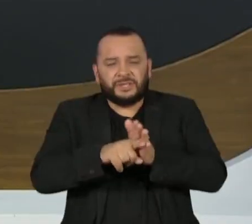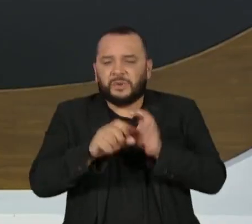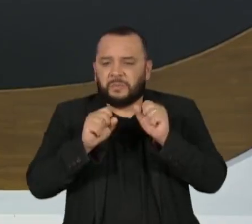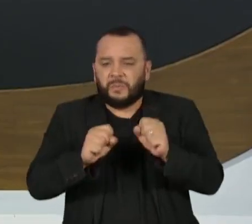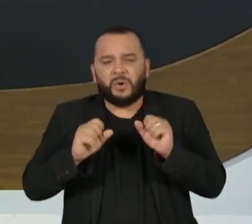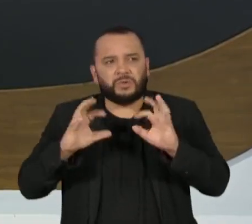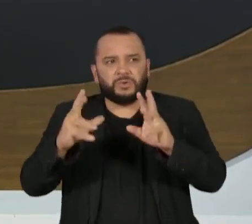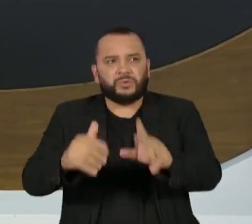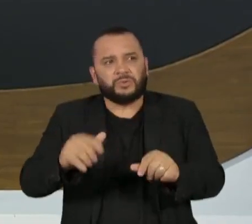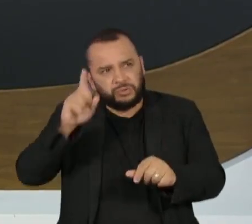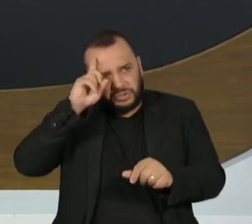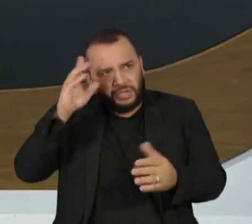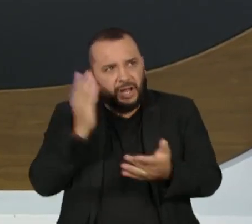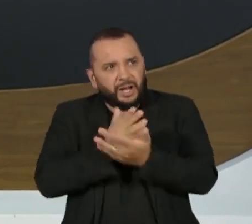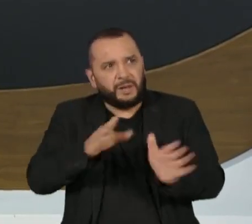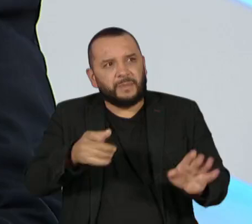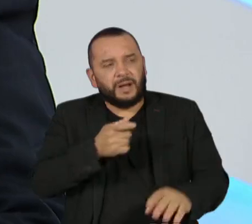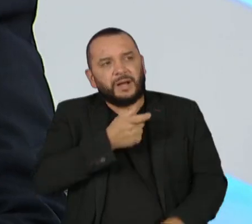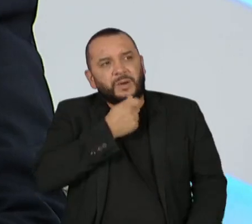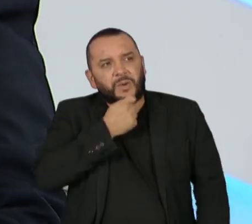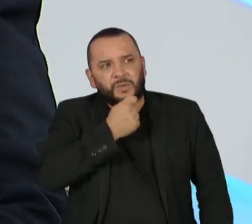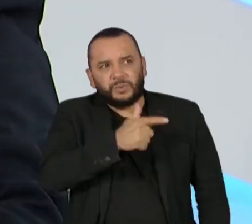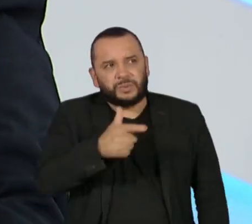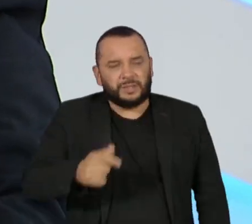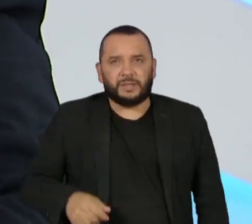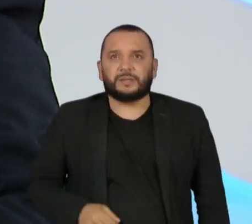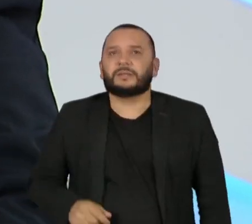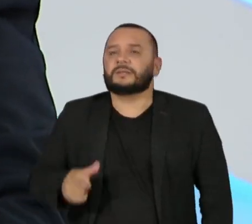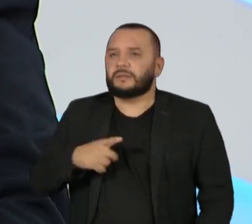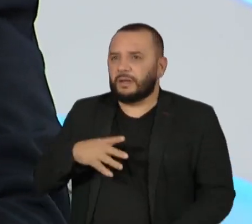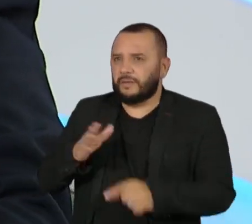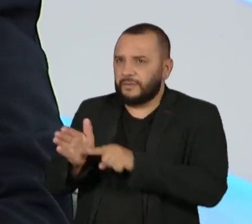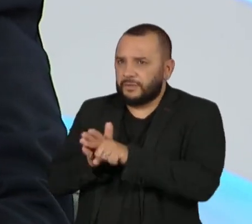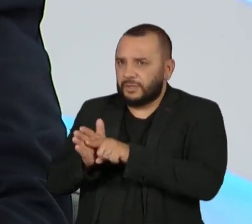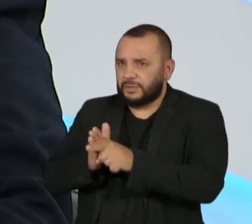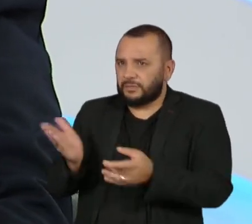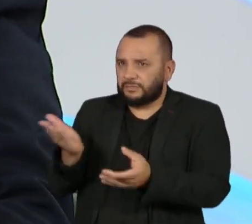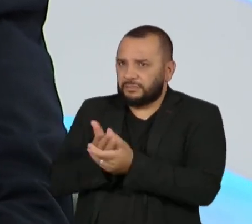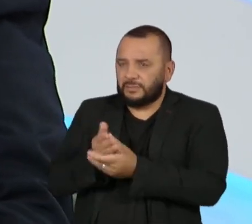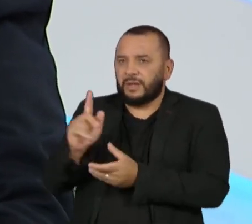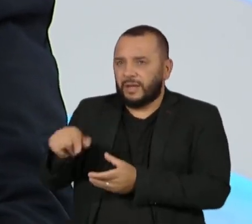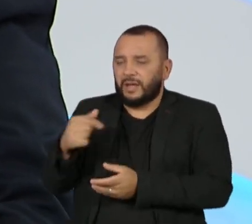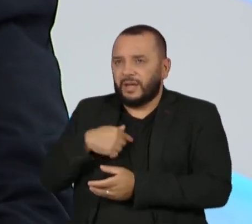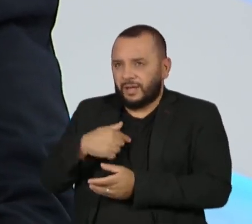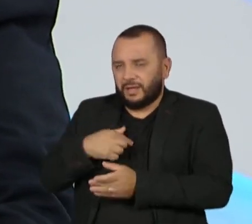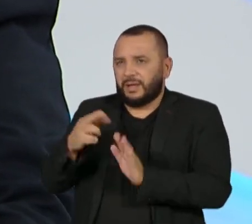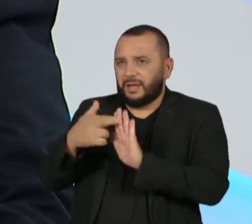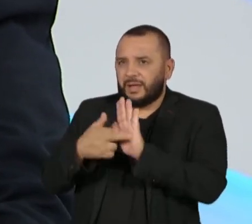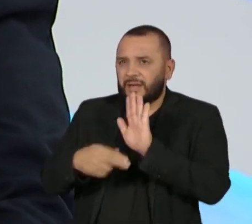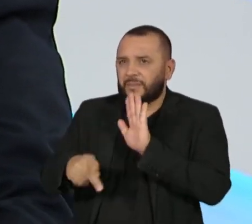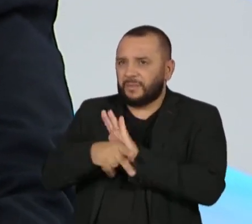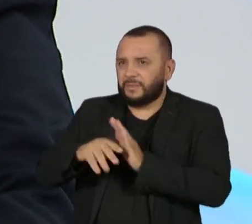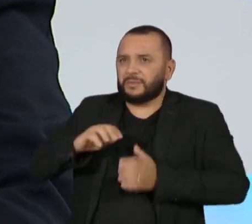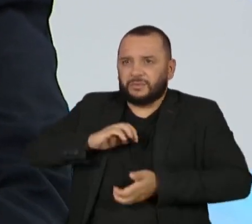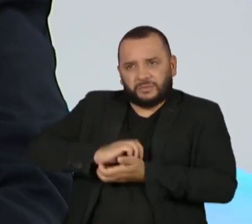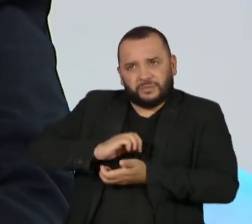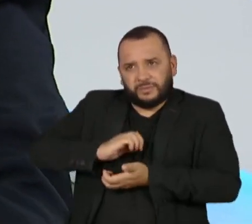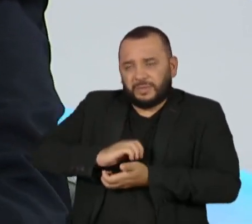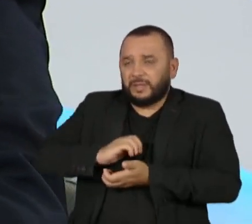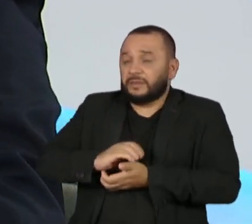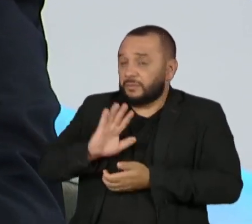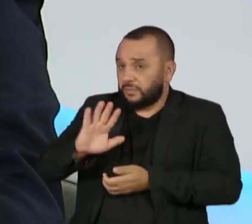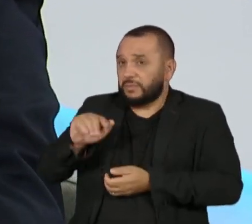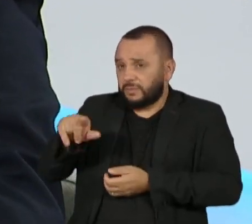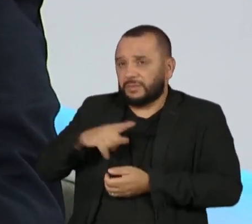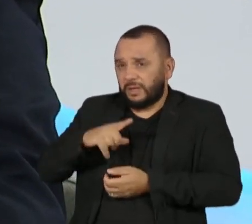não tem data para acabar? O inquérito se assenta no regimento interno do Supremo, que, segundo a Constituição, tem, neste